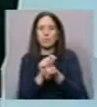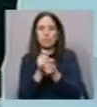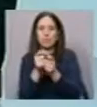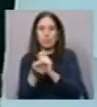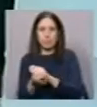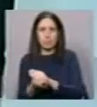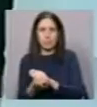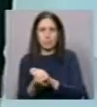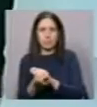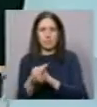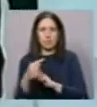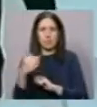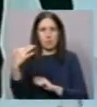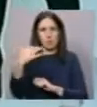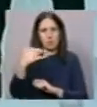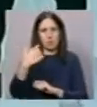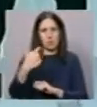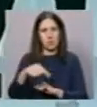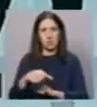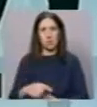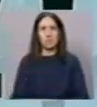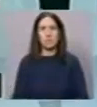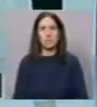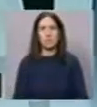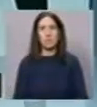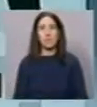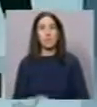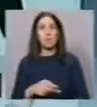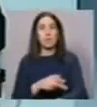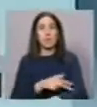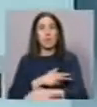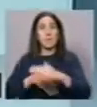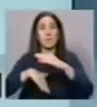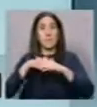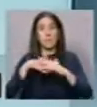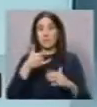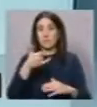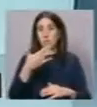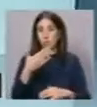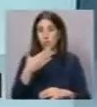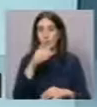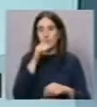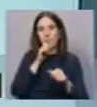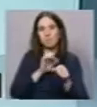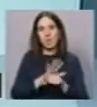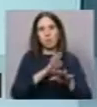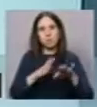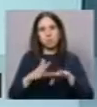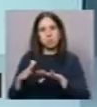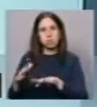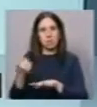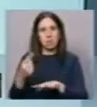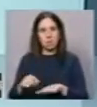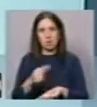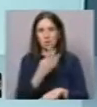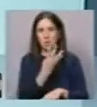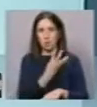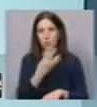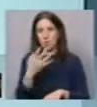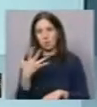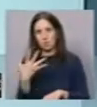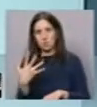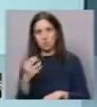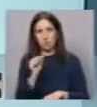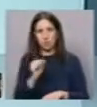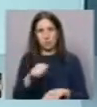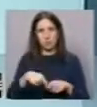noroeste. As temperaturas máximas previstas para Ponta Delgada serão de 21 graus. Agitação marítima de sudoeste com 4 a 5 metros no grupo